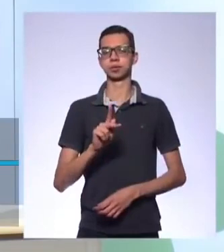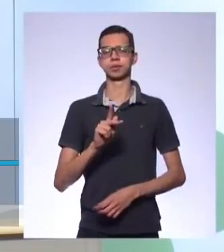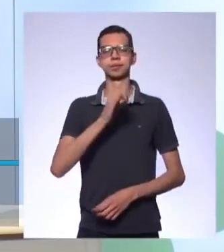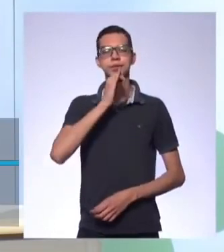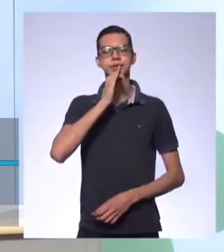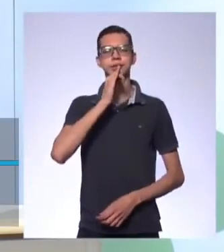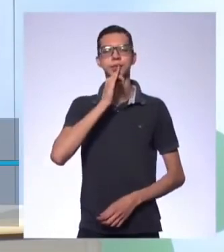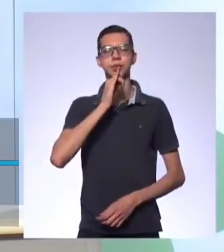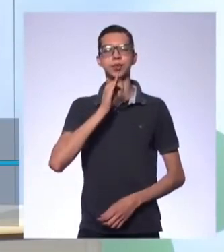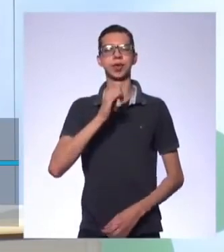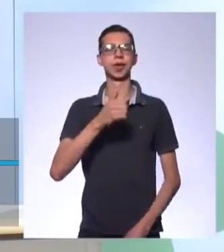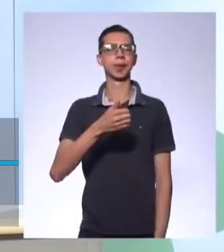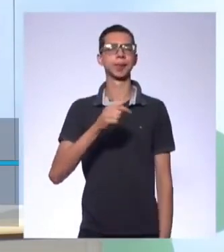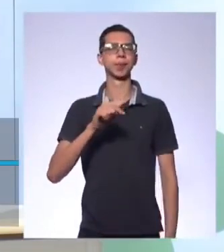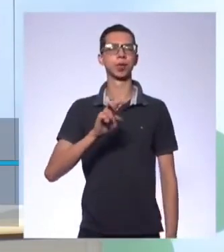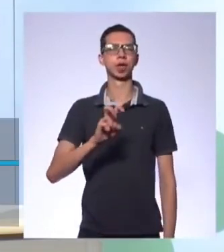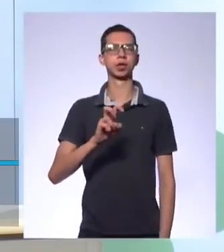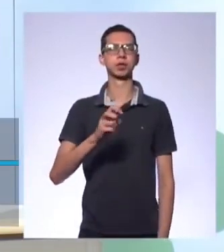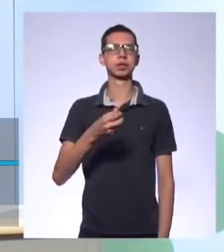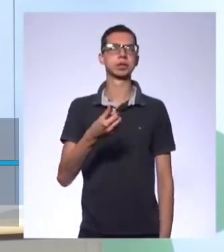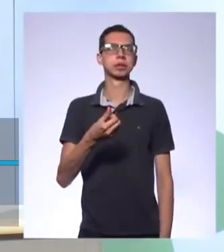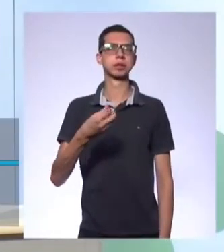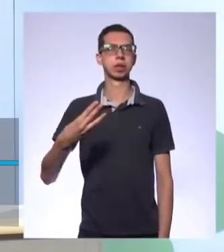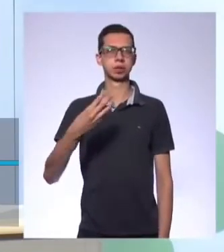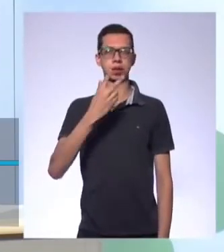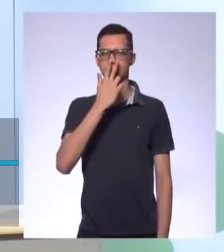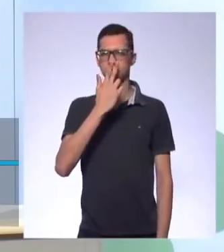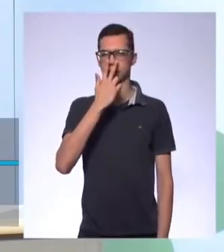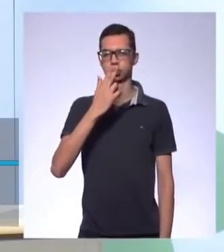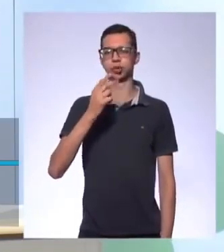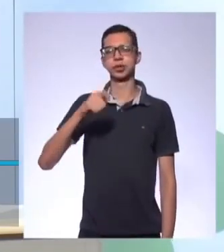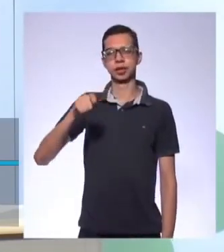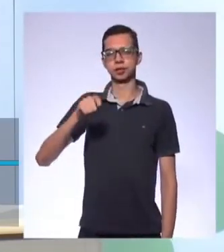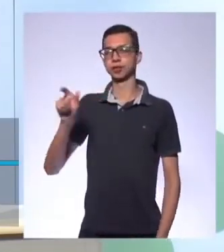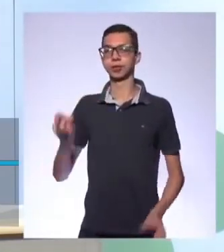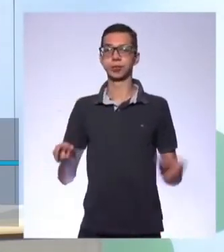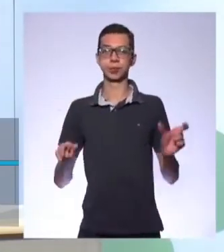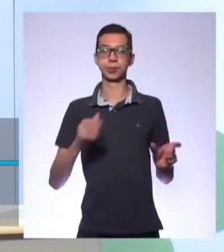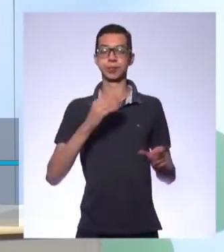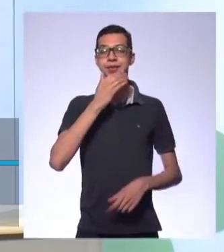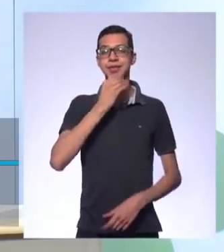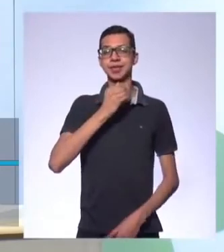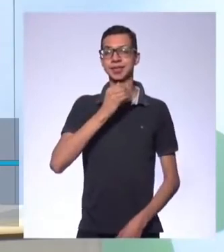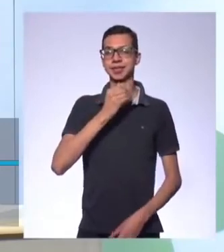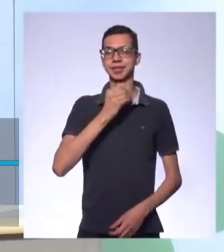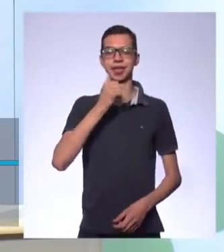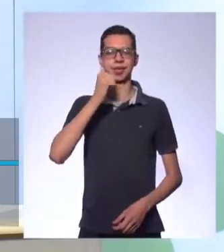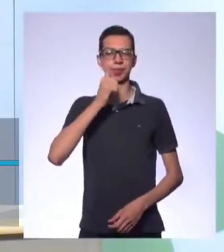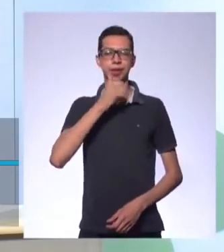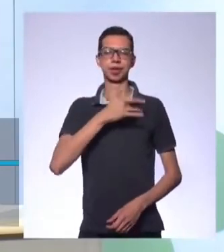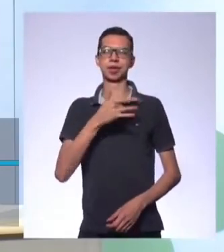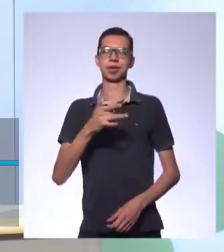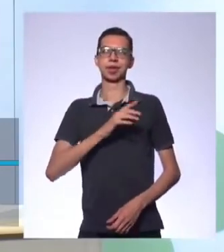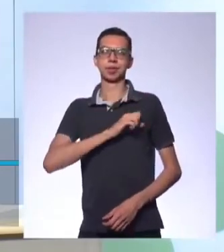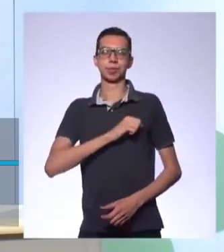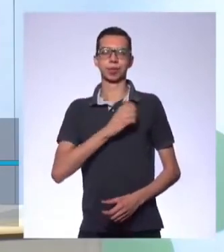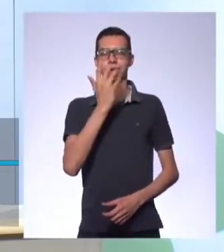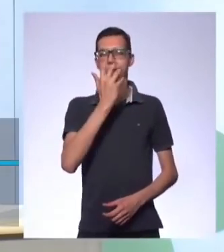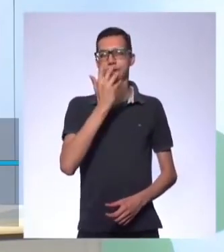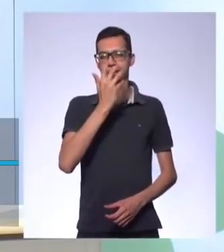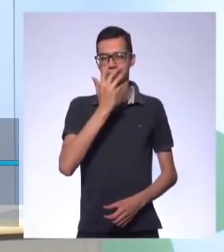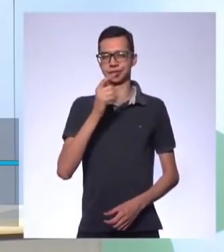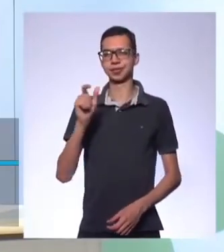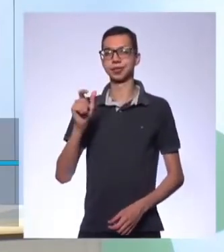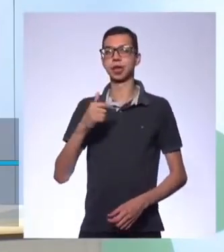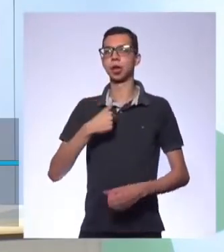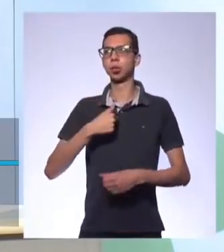Julieta 1560 e 63, né? Mas até hoje ele tem influência, né? Toda a história de amor... Agora, tô dando spoiler